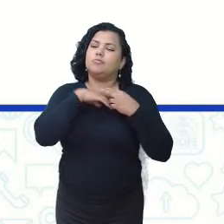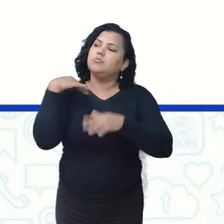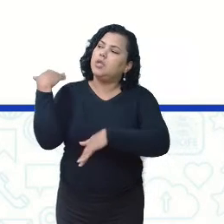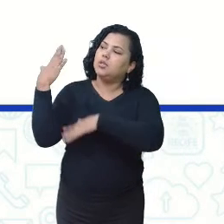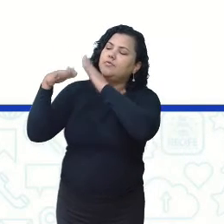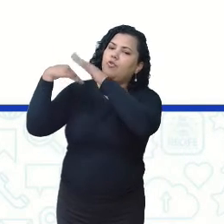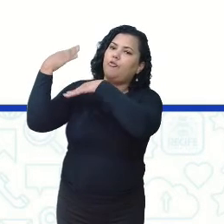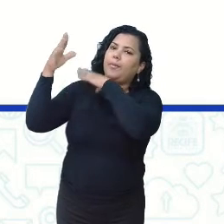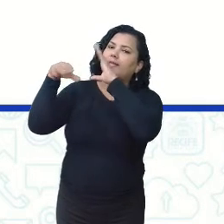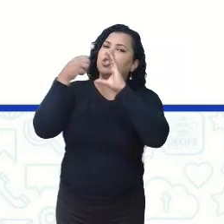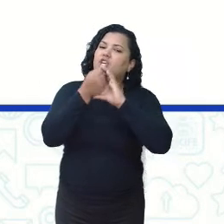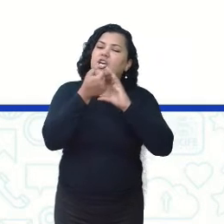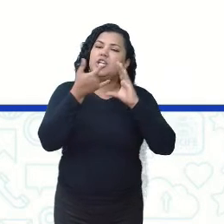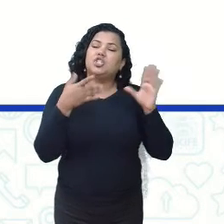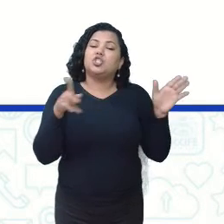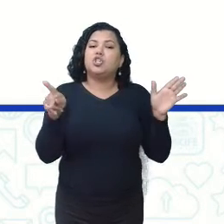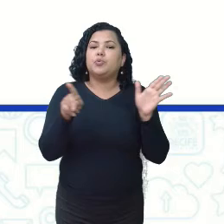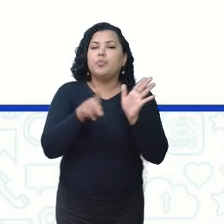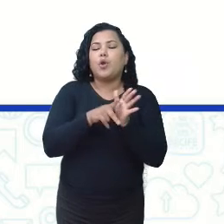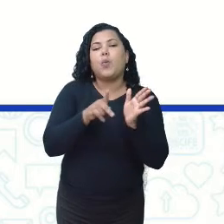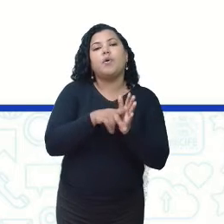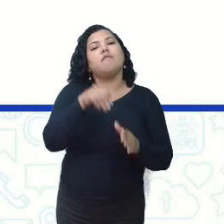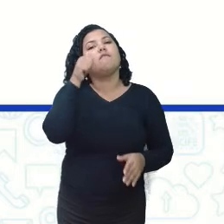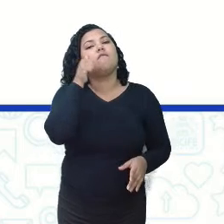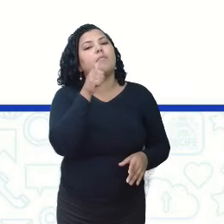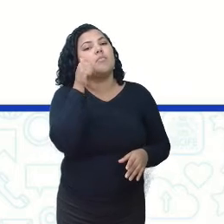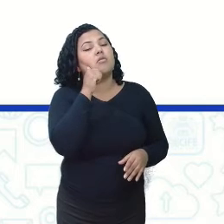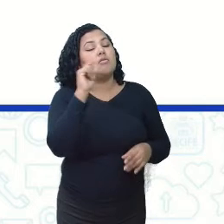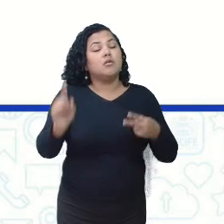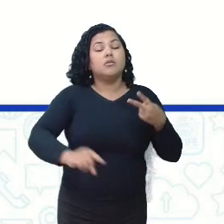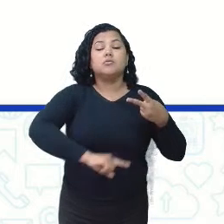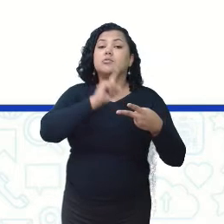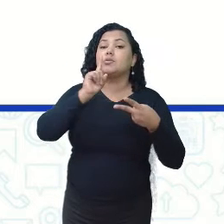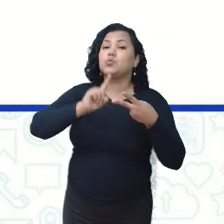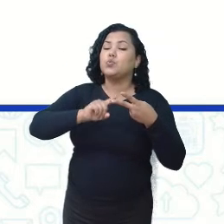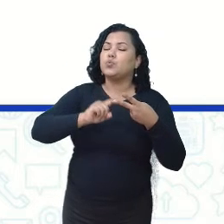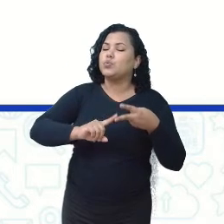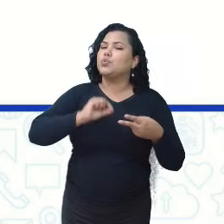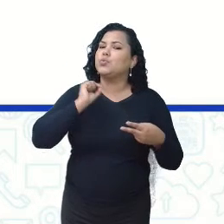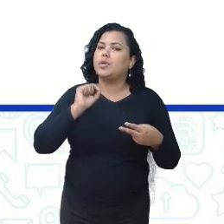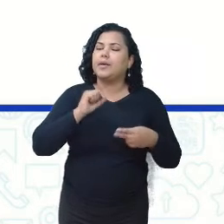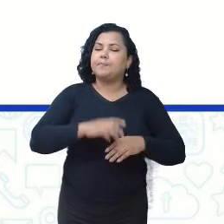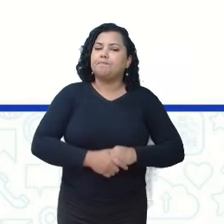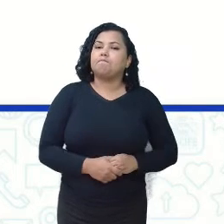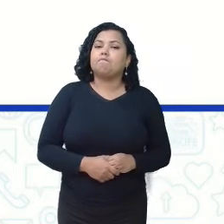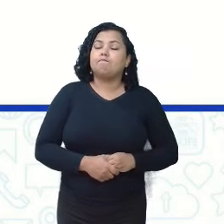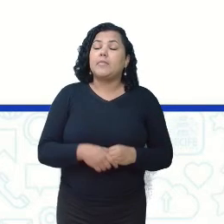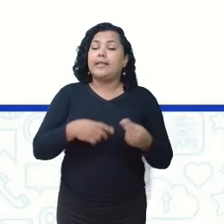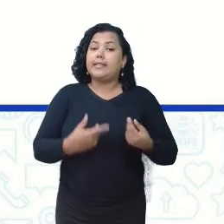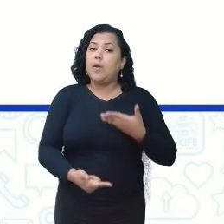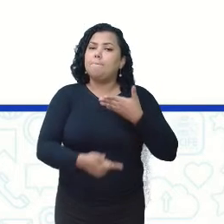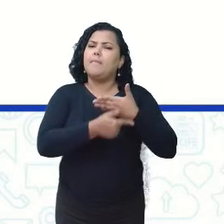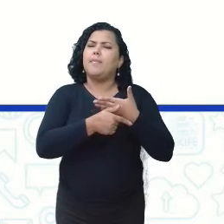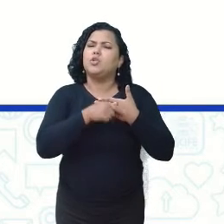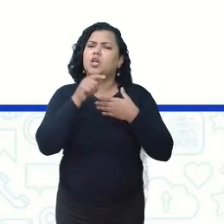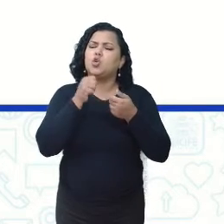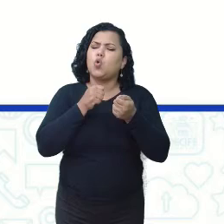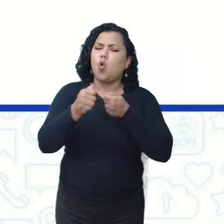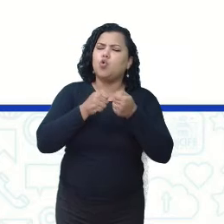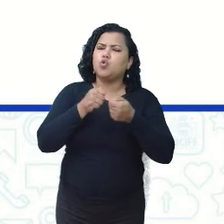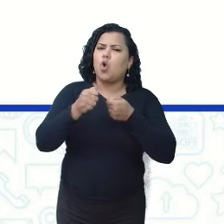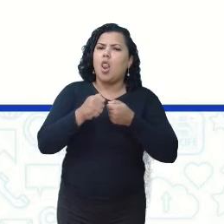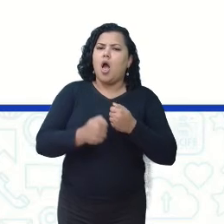caracteres sexuais femininos. Segundo, eles têm são responsáveis pelo controle